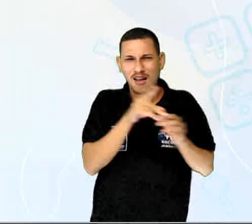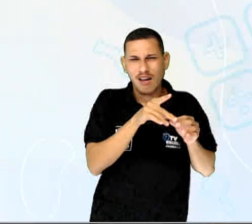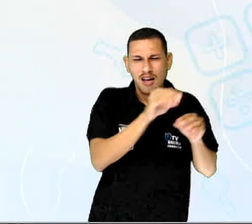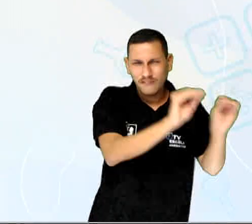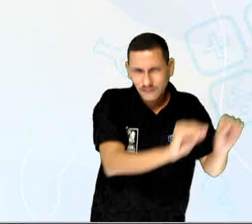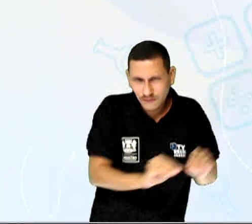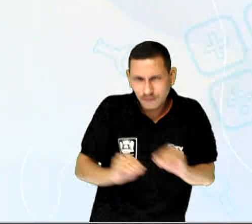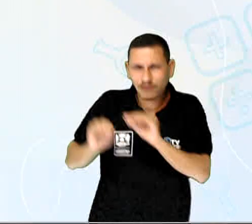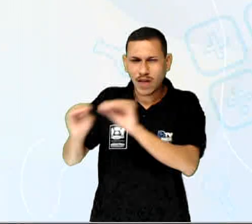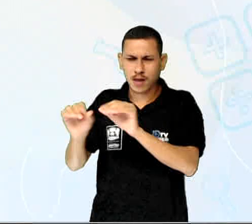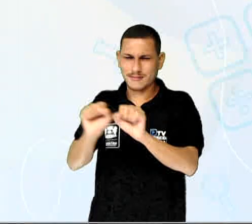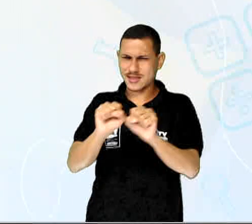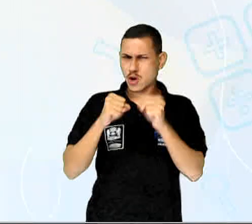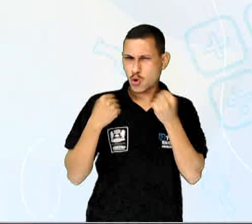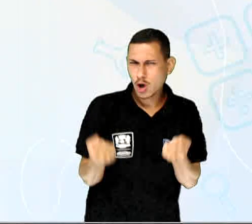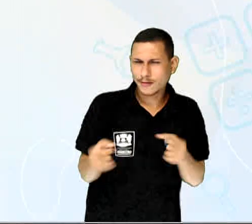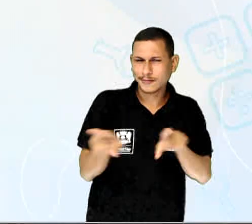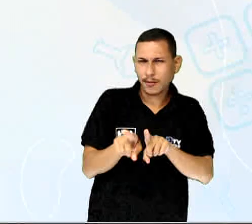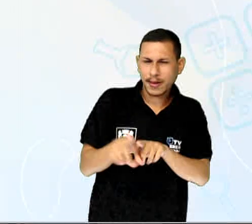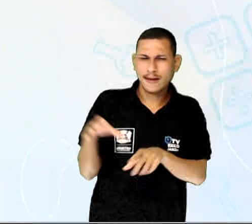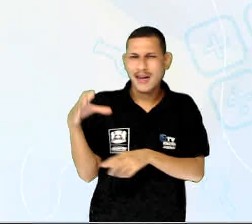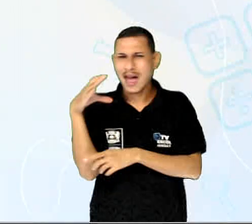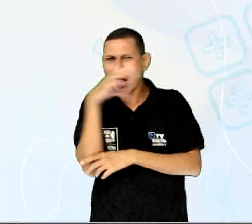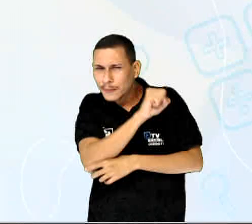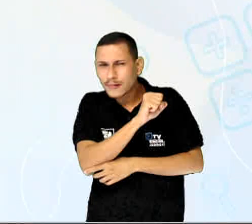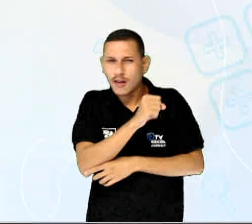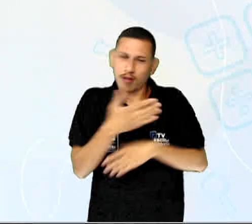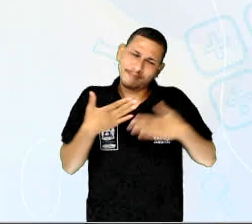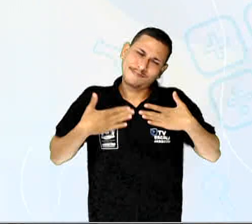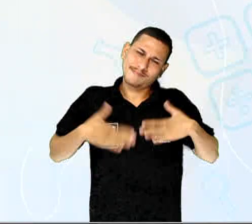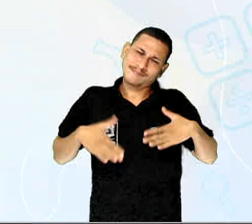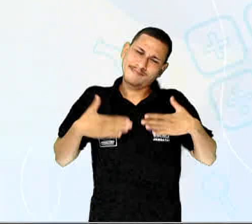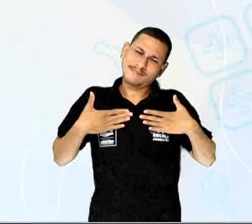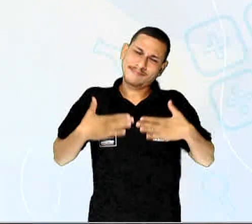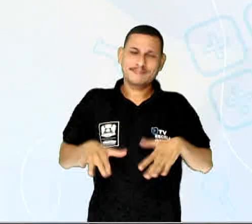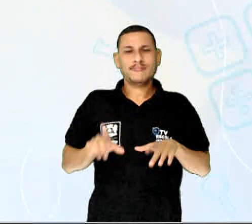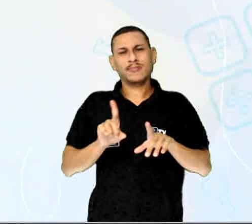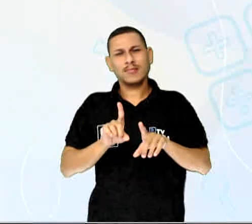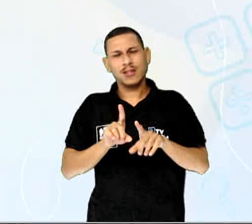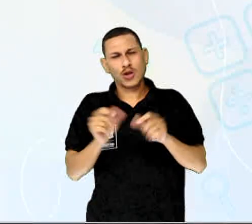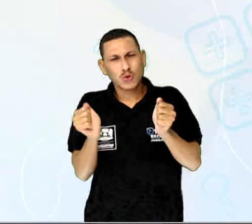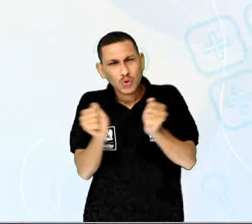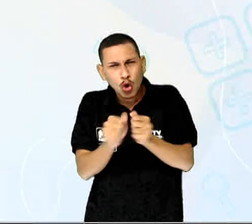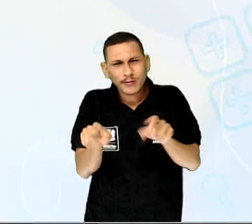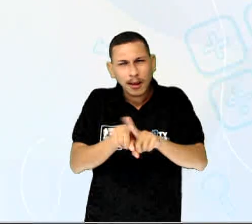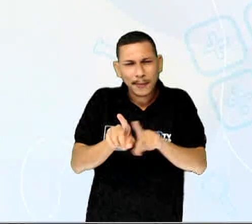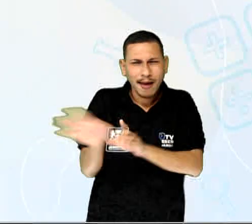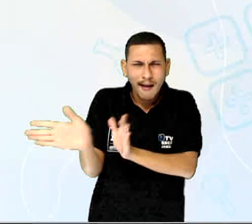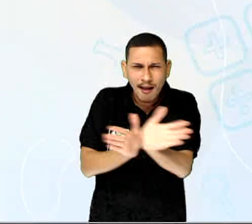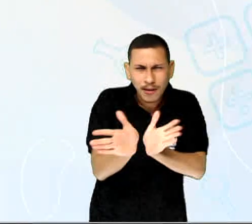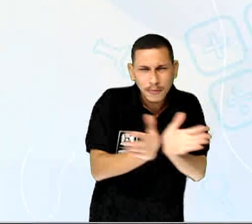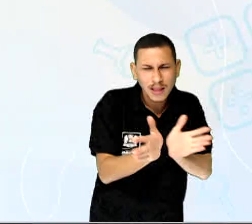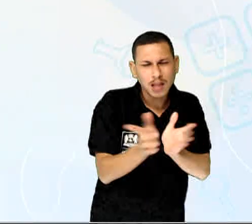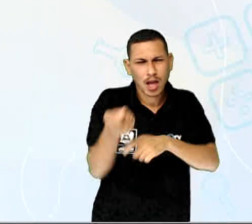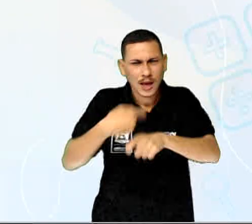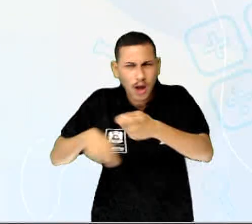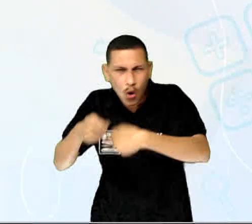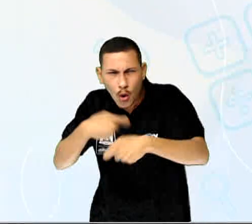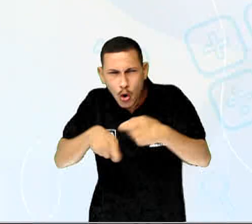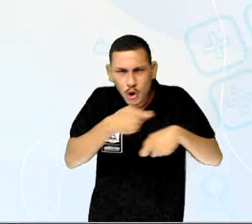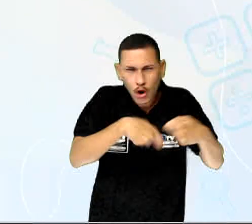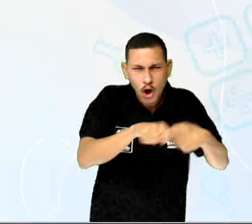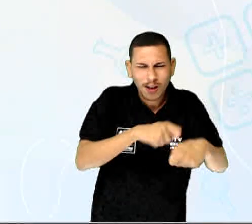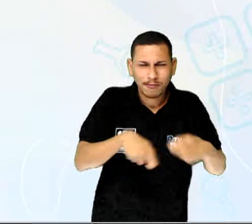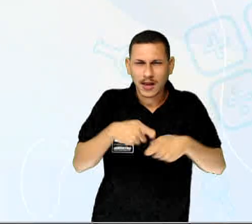máxima segurança, a rapidez e o conforto, conjugados com a acessibilidade econômica, de modo a